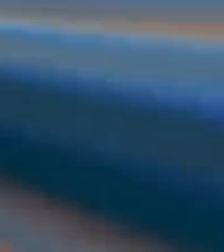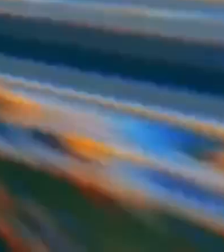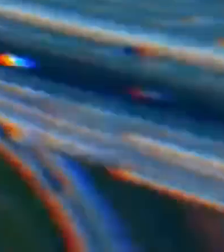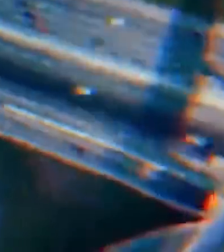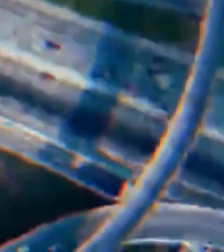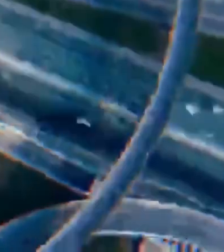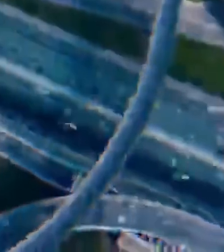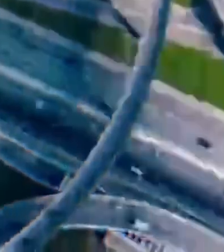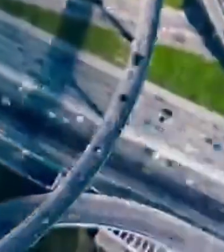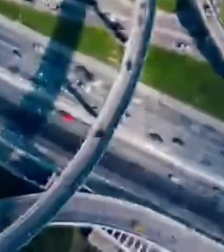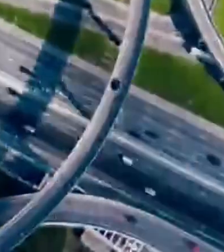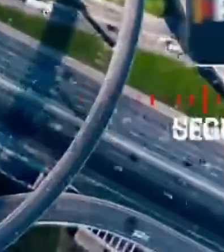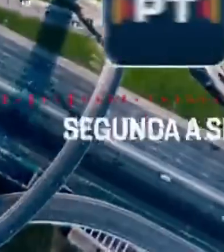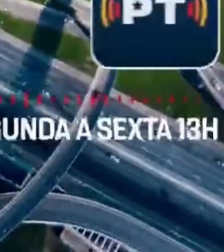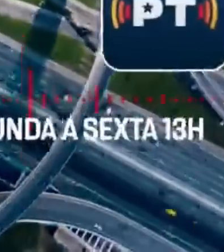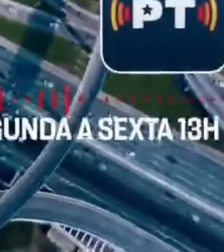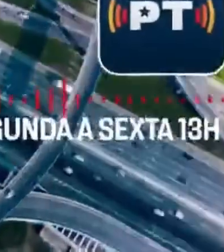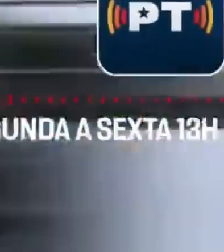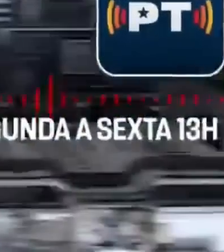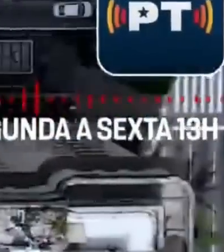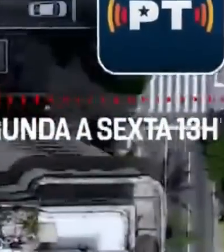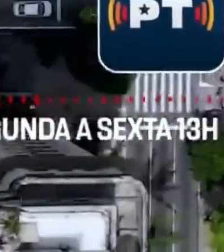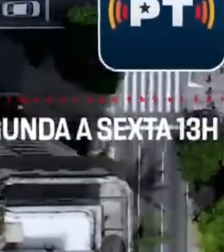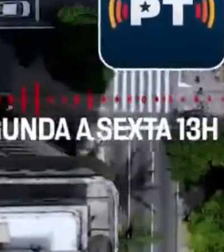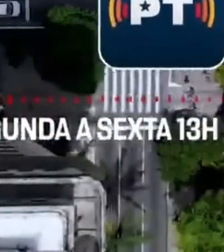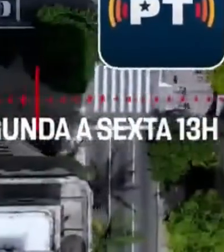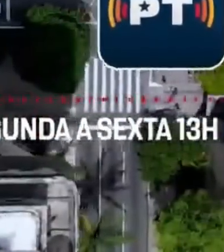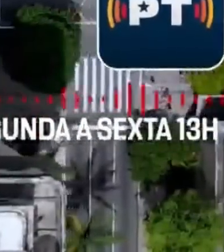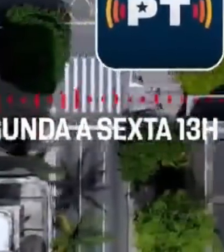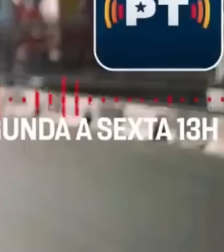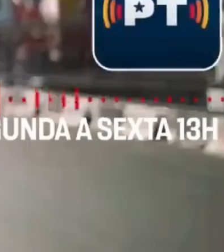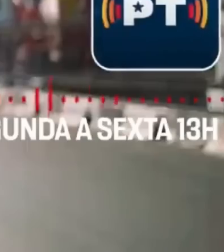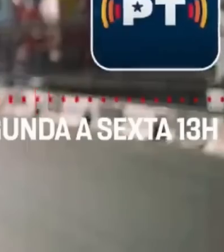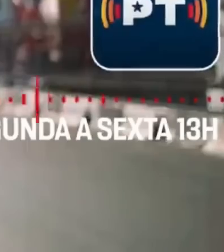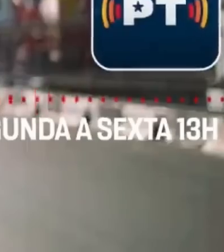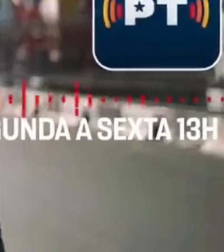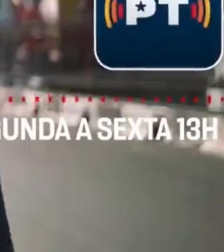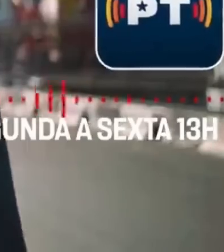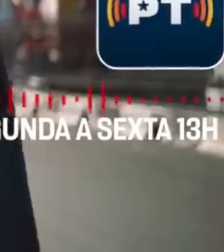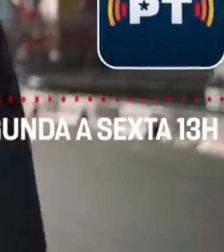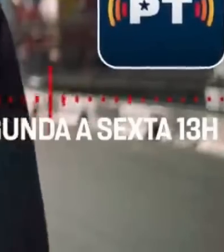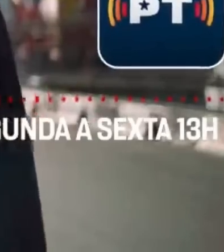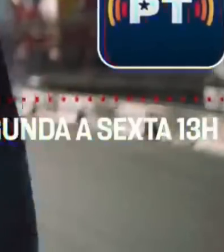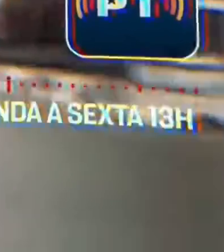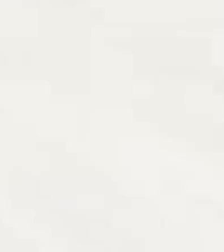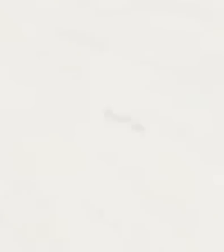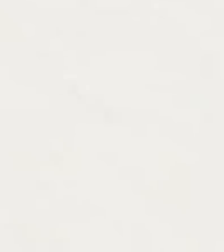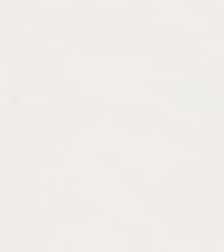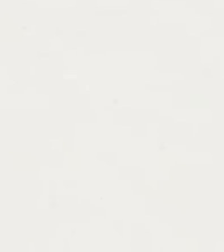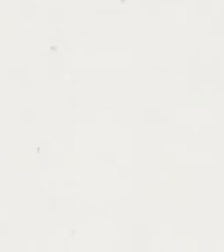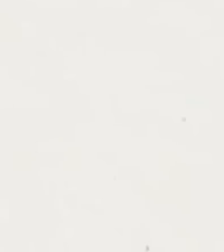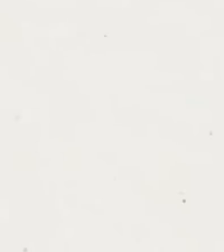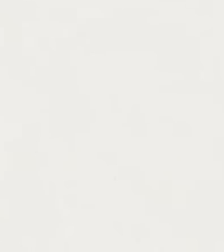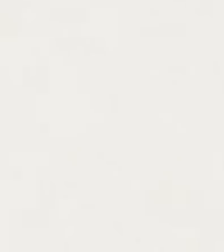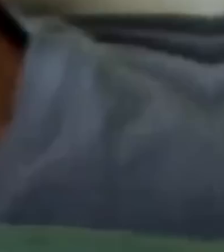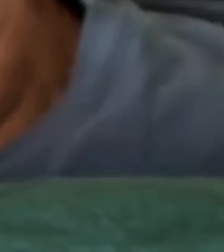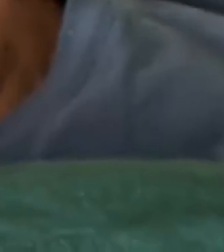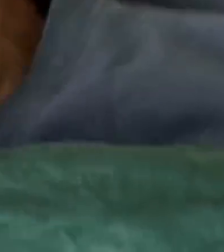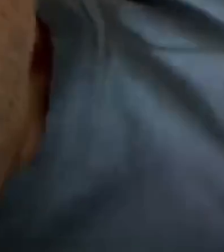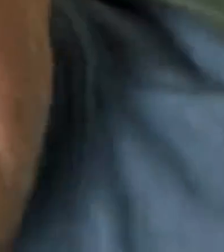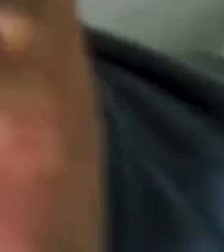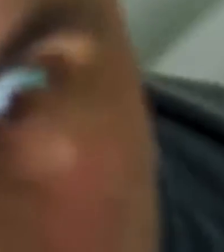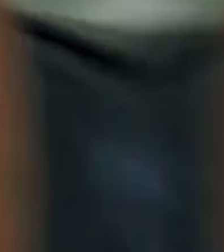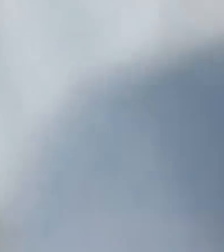PT. Quarta-feira, 22 de junho. Você está ouvindo notícias do PT. Acordou sem